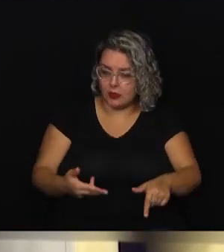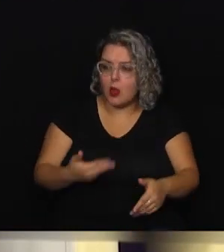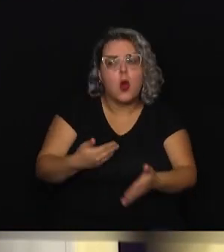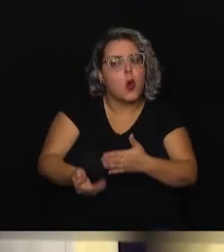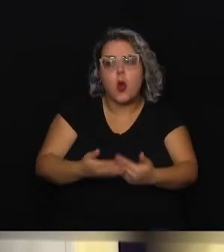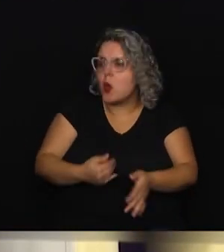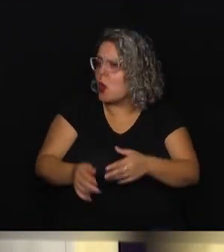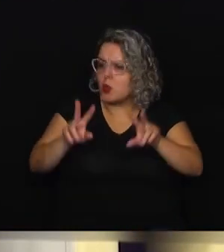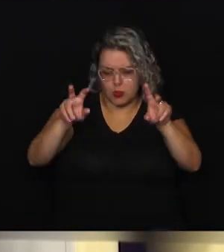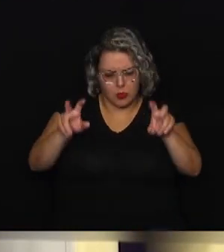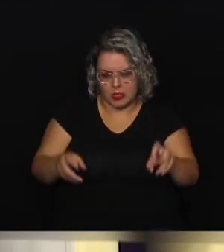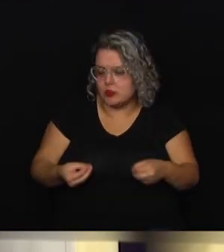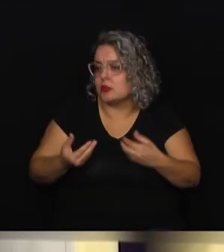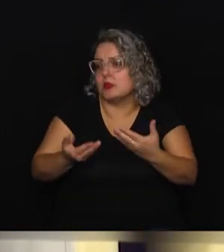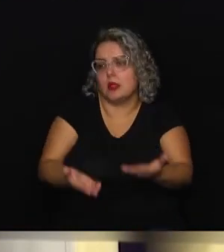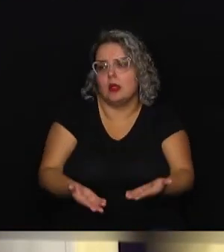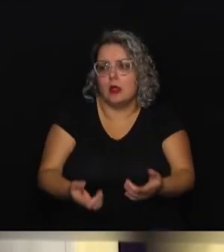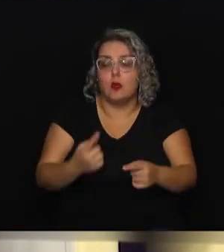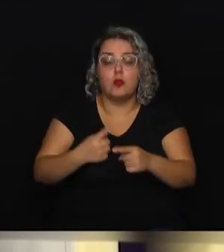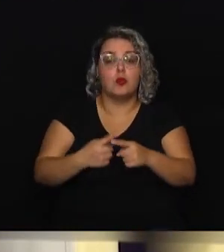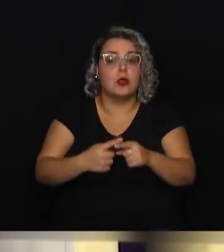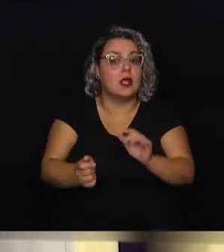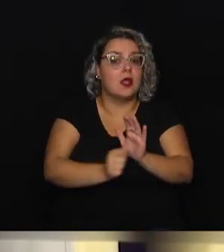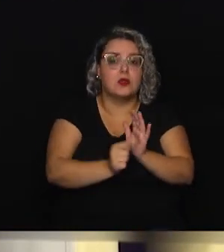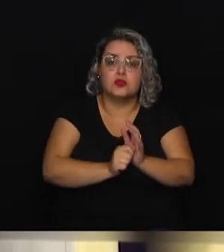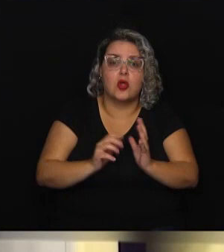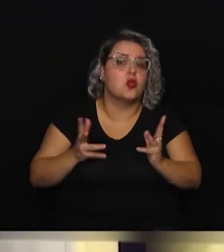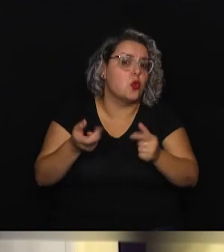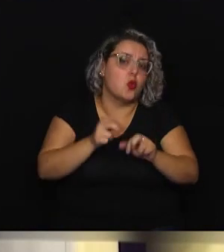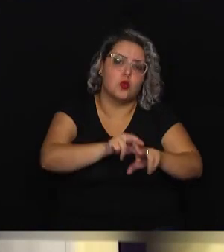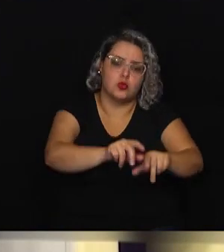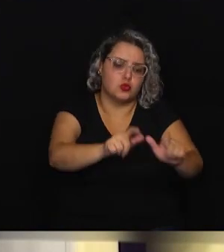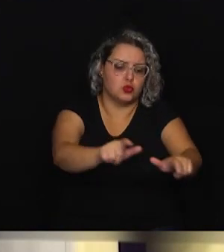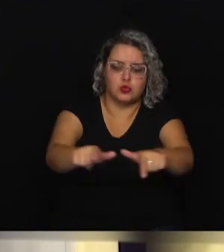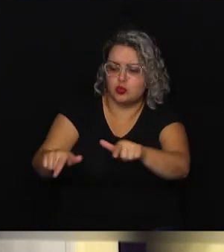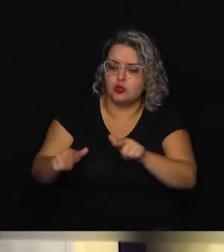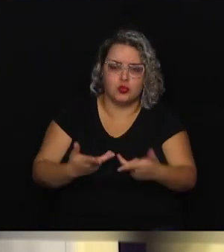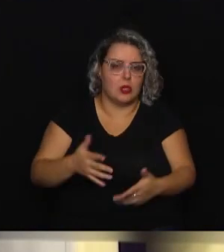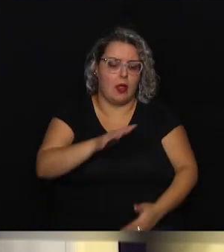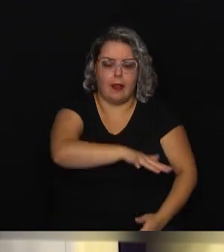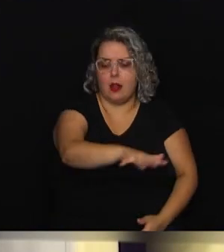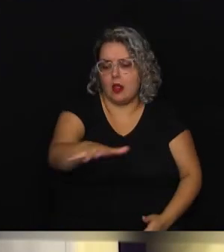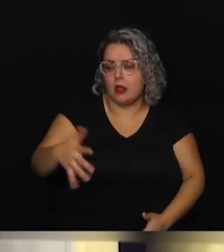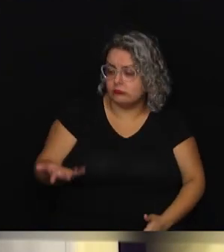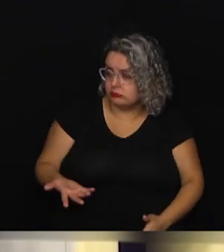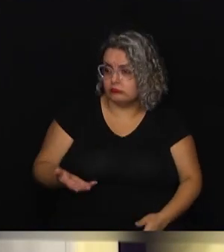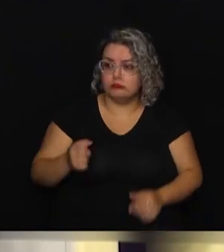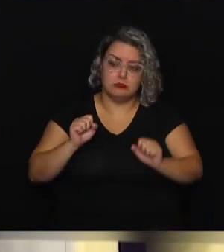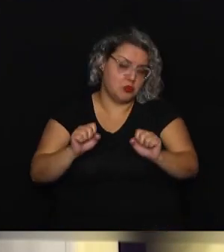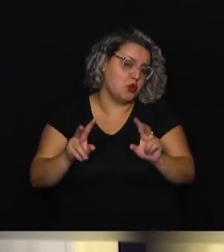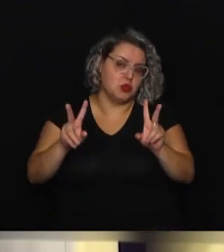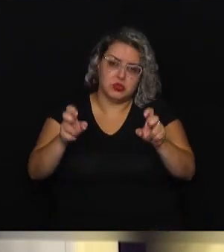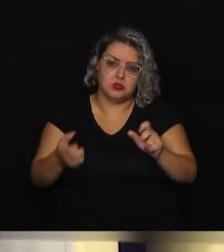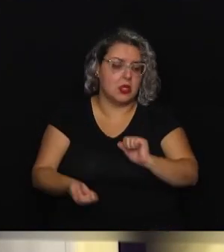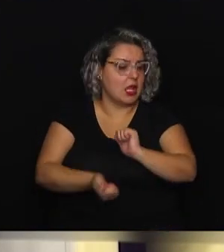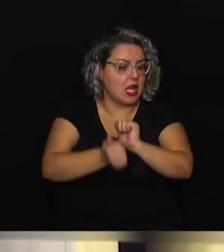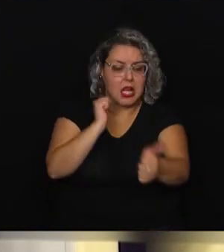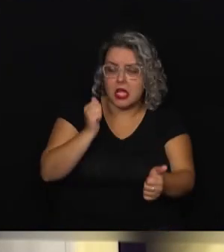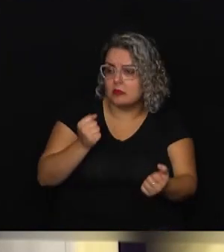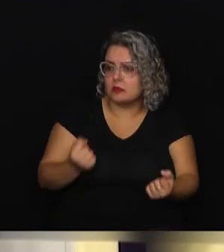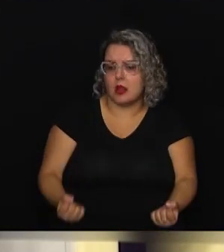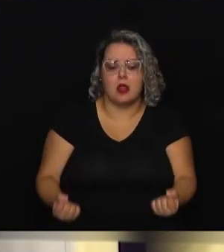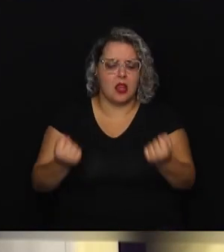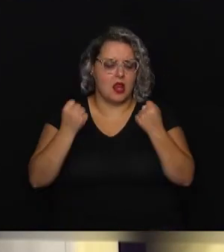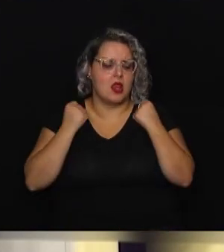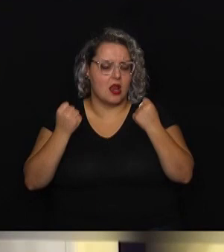assunto, né? Porque as drogas estão em todos os lugares. Então eu posso trazer o tema esporte, atividade física, eu